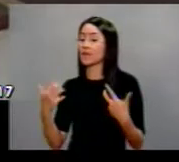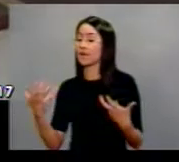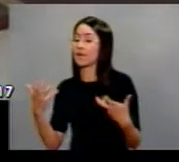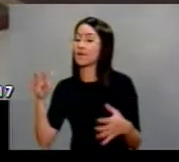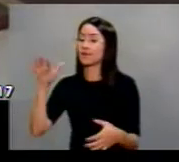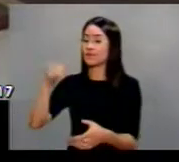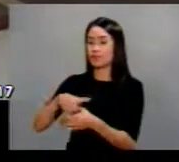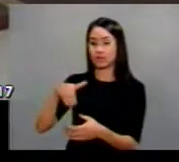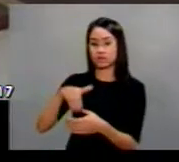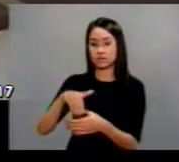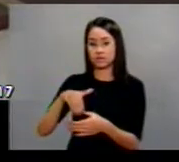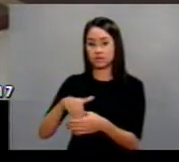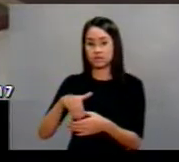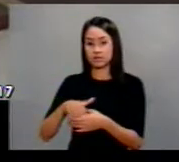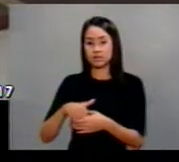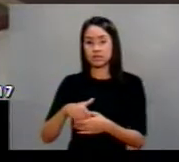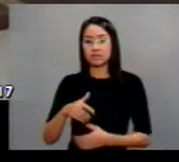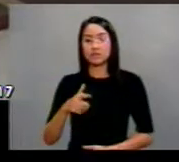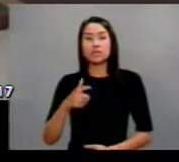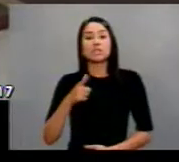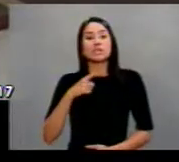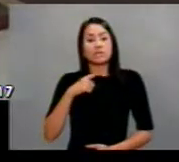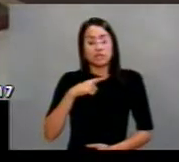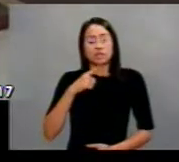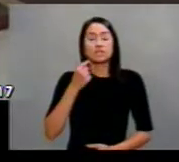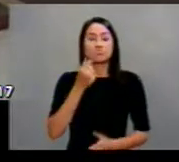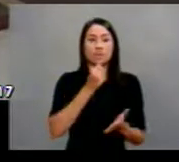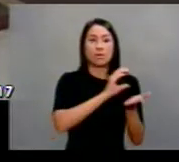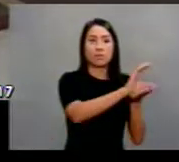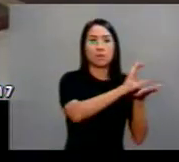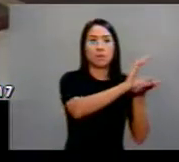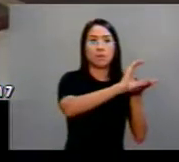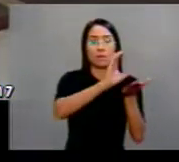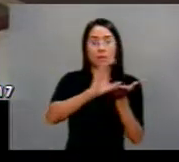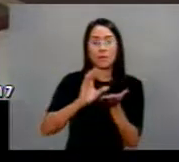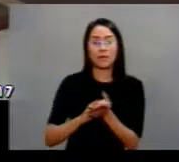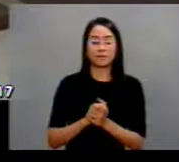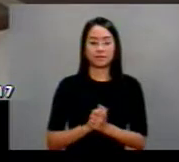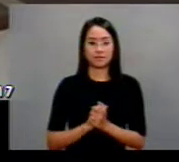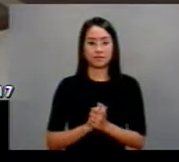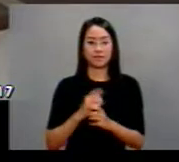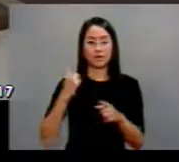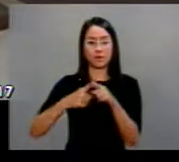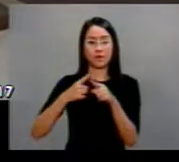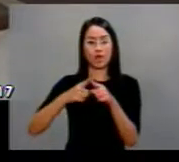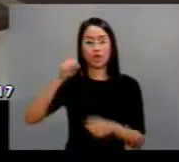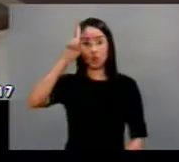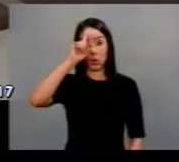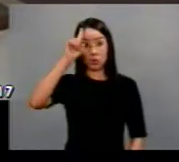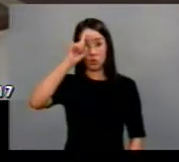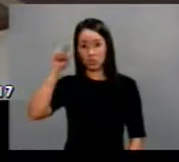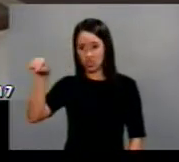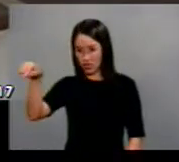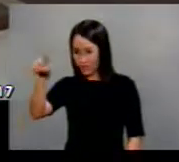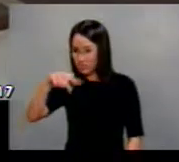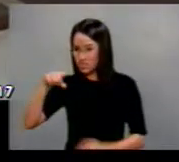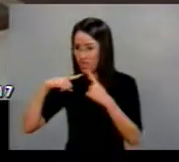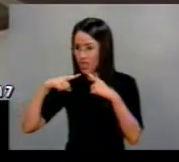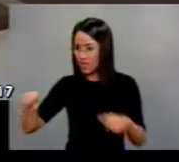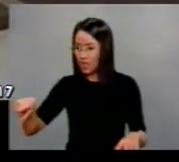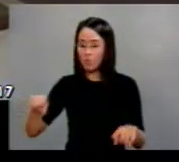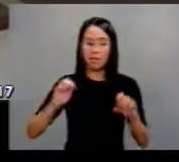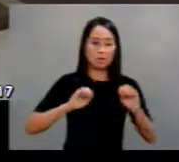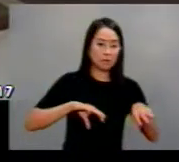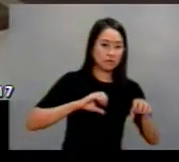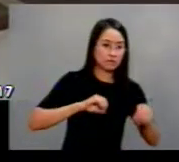houve esse festival de liberação. Eu ouço aqui todos os dias os parlamentares dando conta da crise da saúde, da crise da